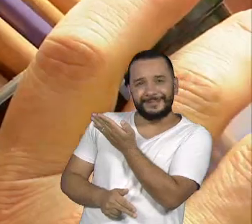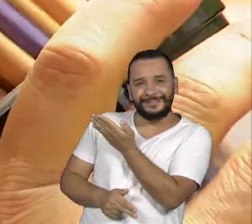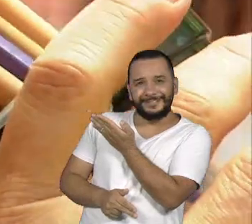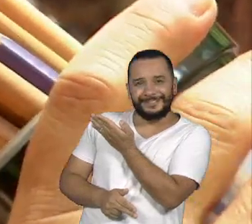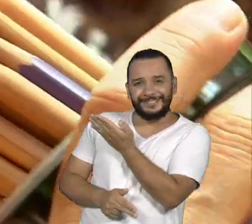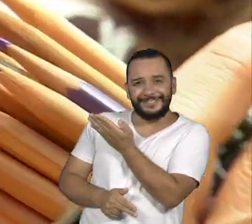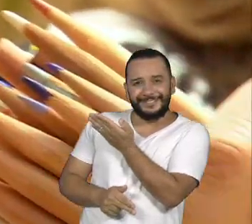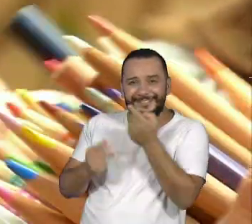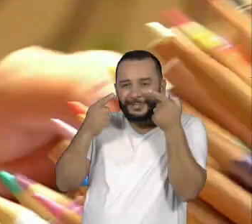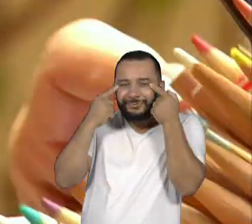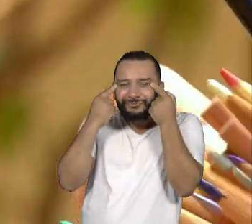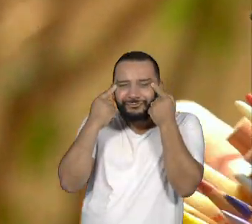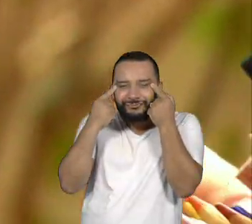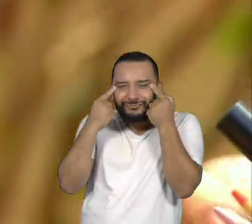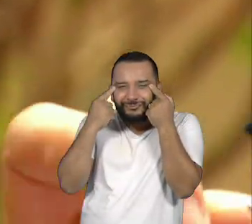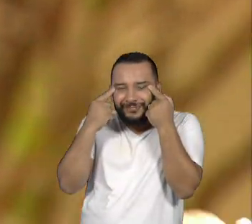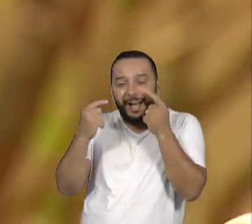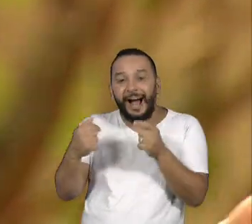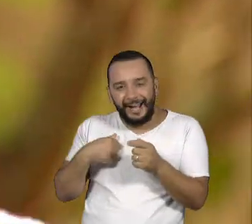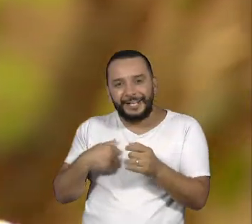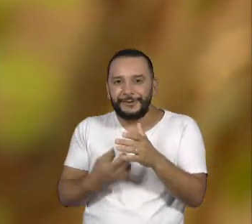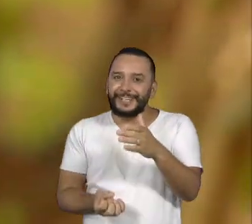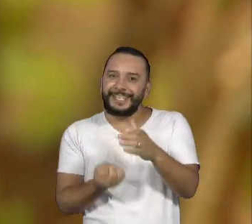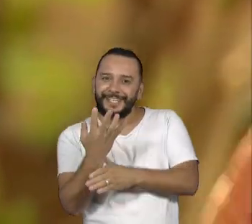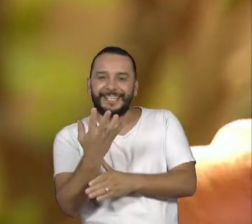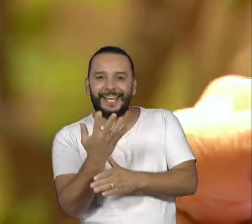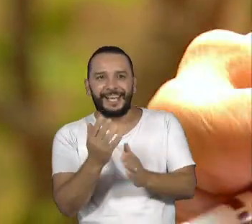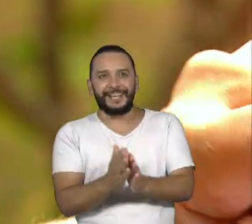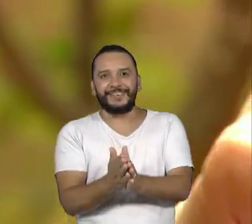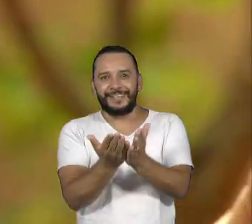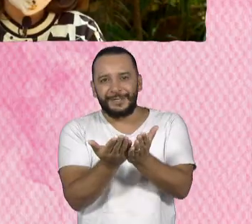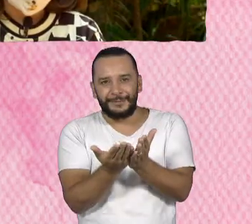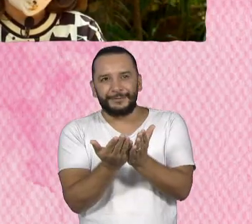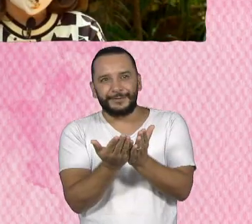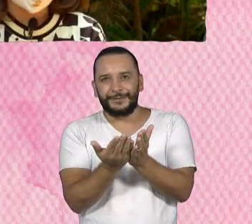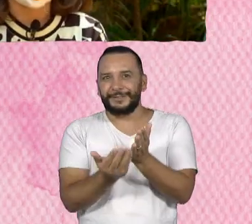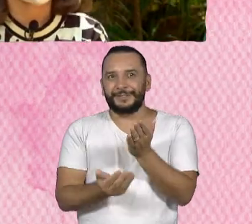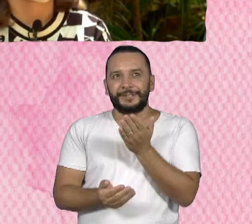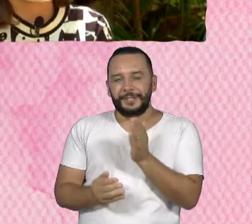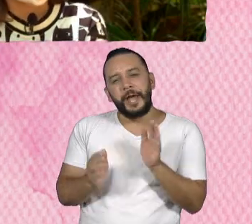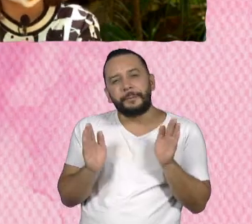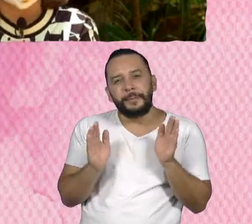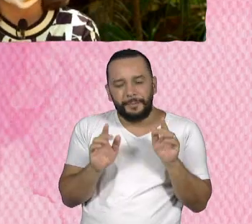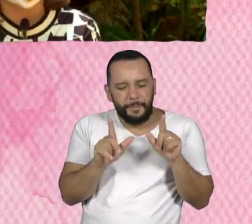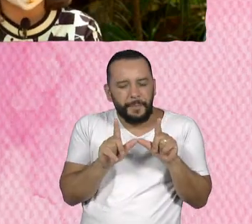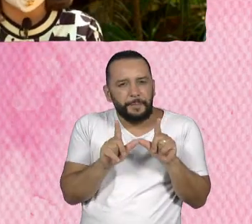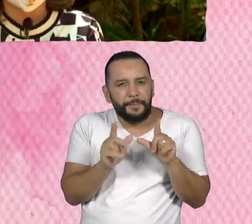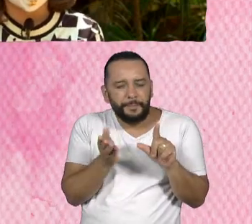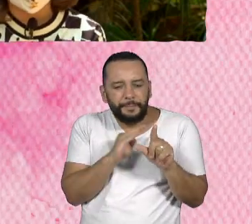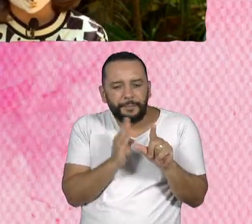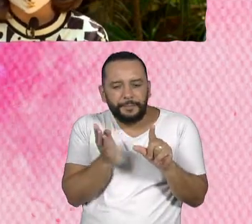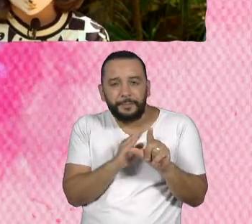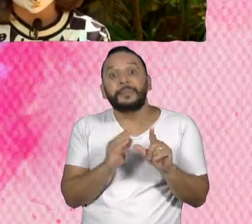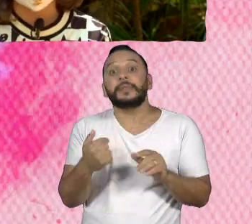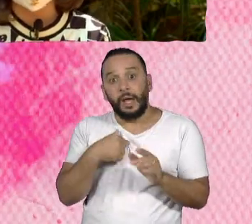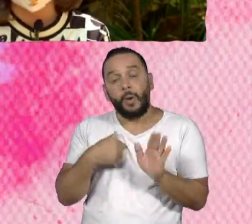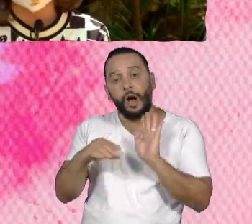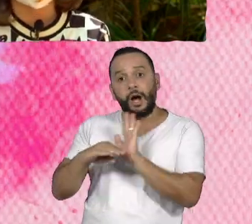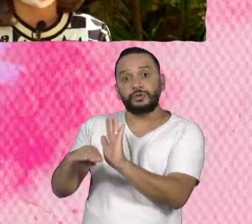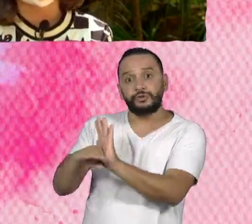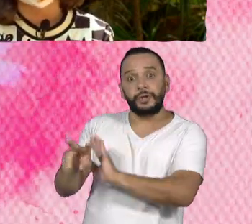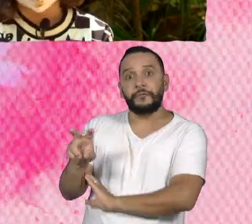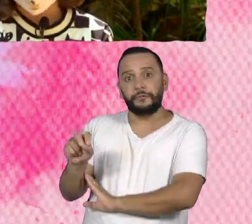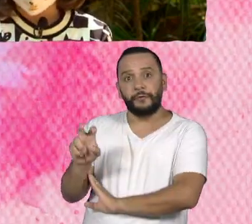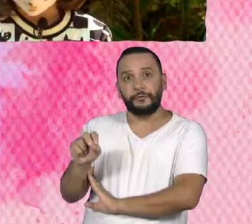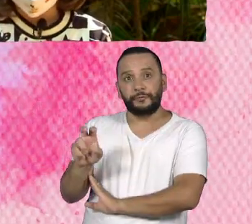logo eu cheguei em casa e já fiz um livrinho pequenininho. Eu tava ajudando minha avó, essas coisas. Daí